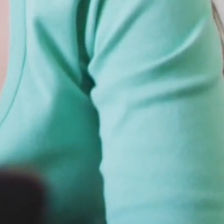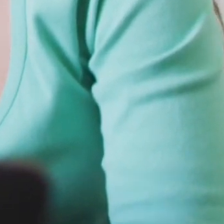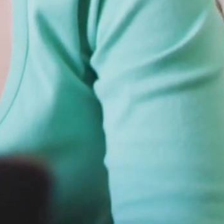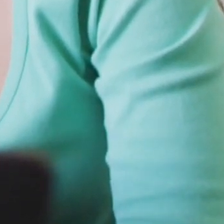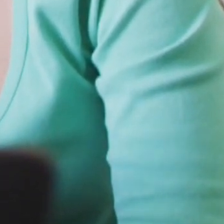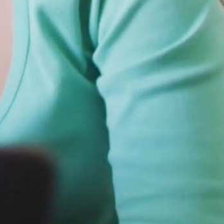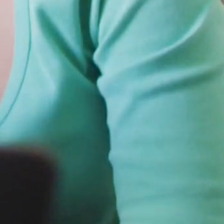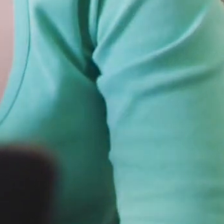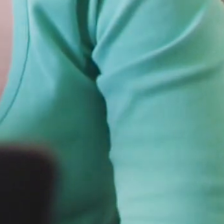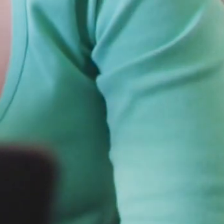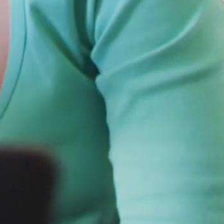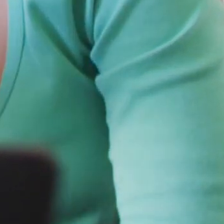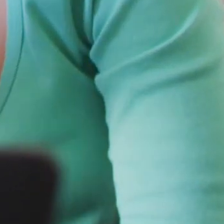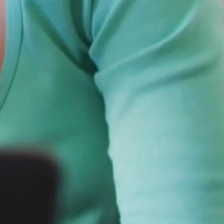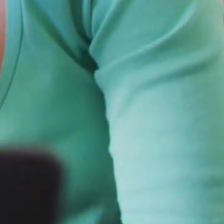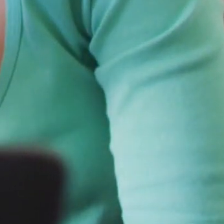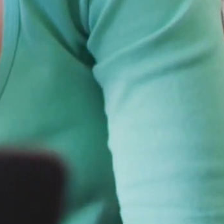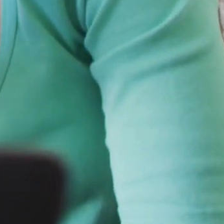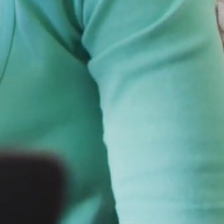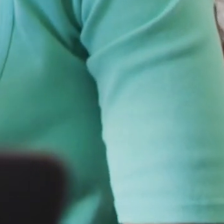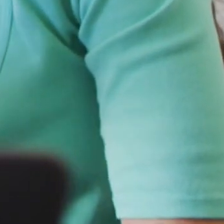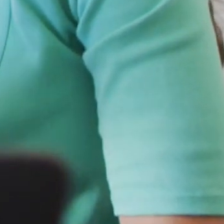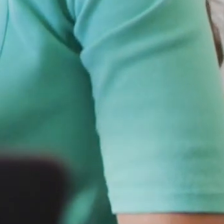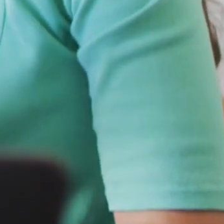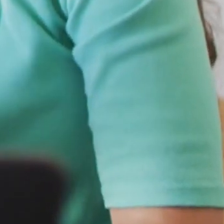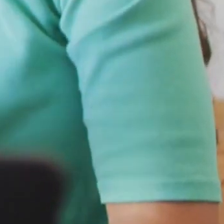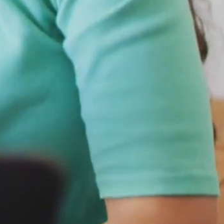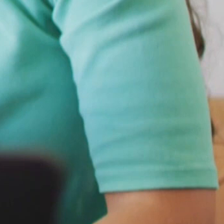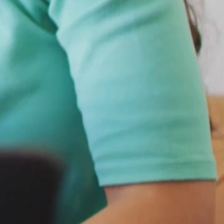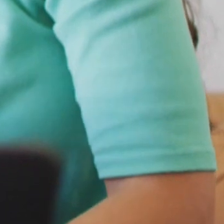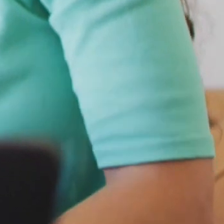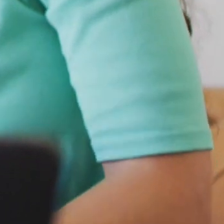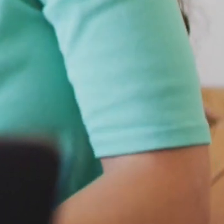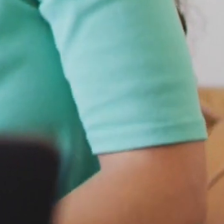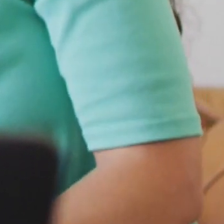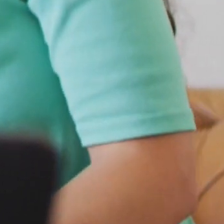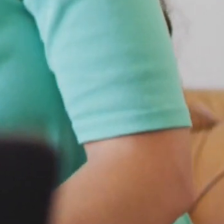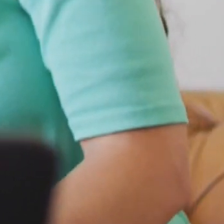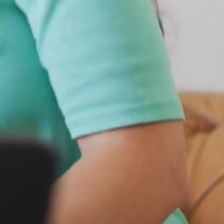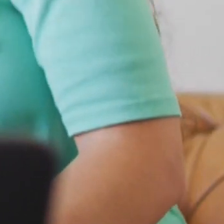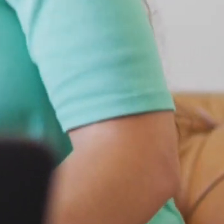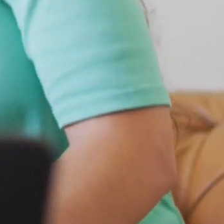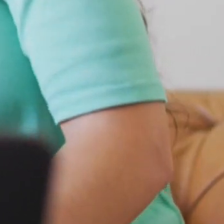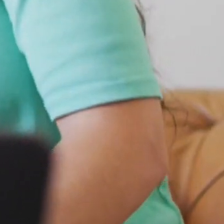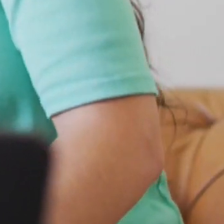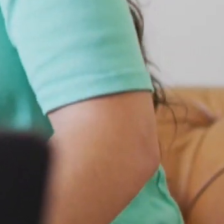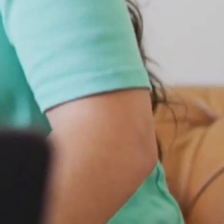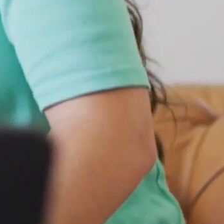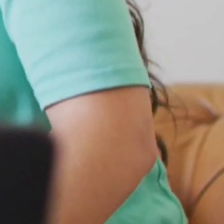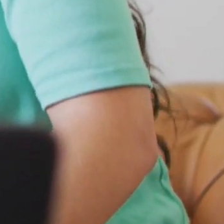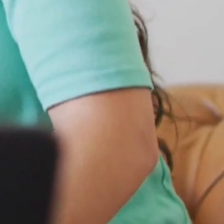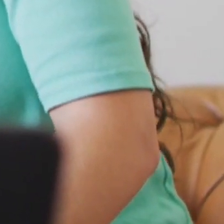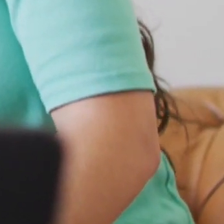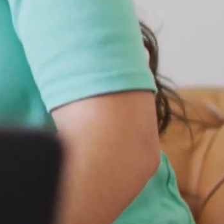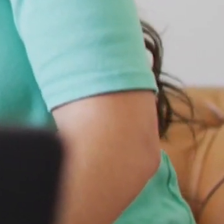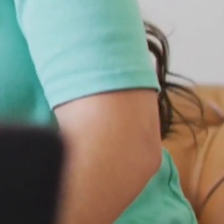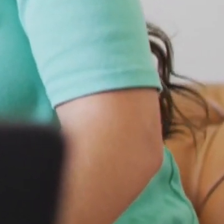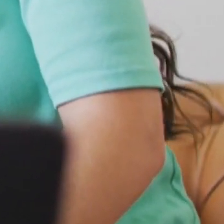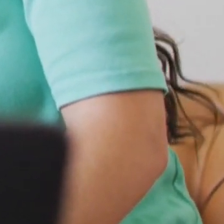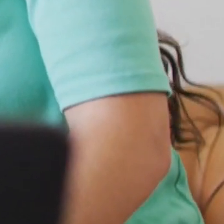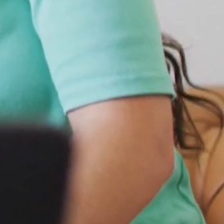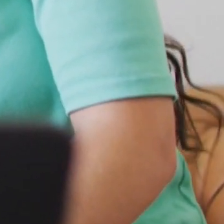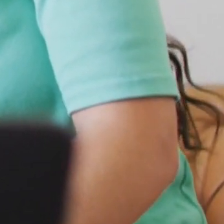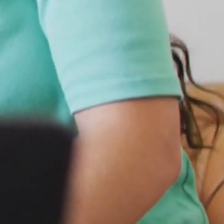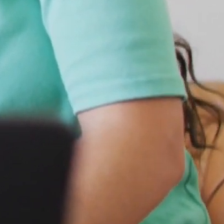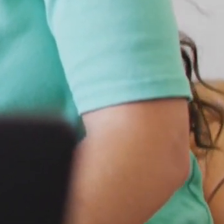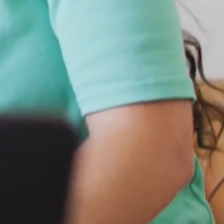de saúde, é conhecer as cláusulas do contrato. Logicamente, nós, como não especialistas da área jurídica, a